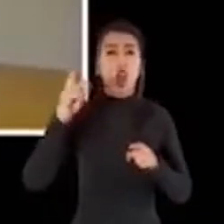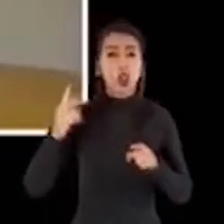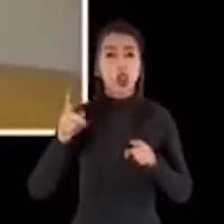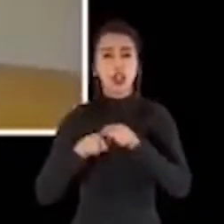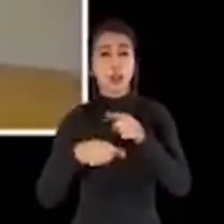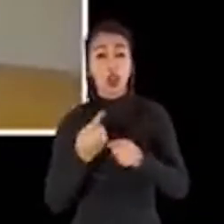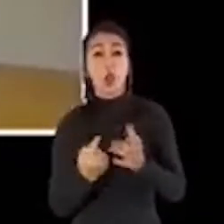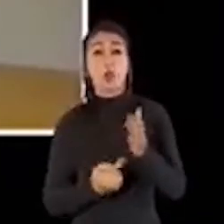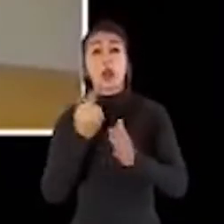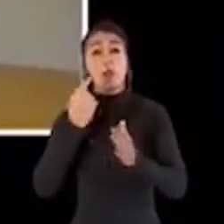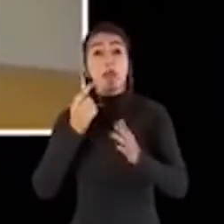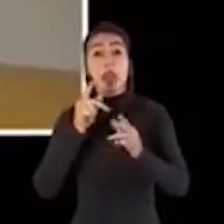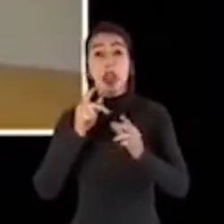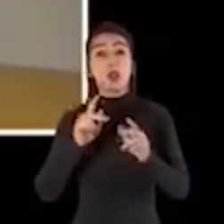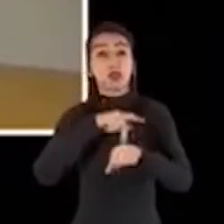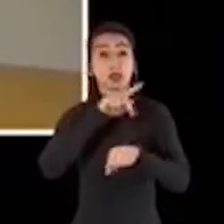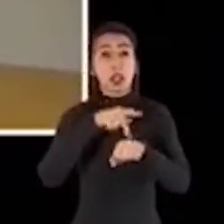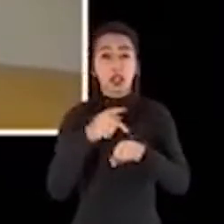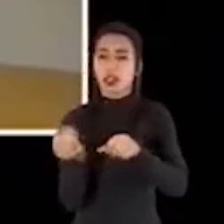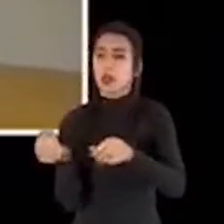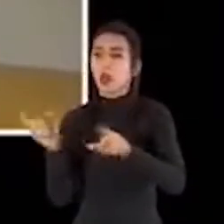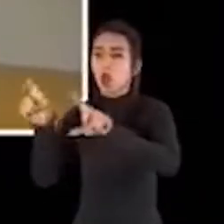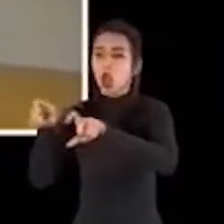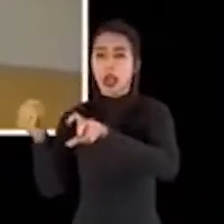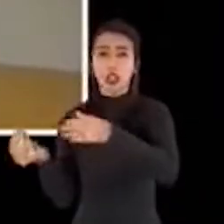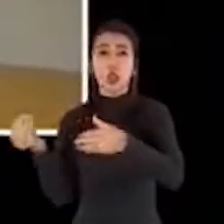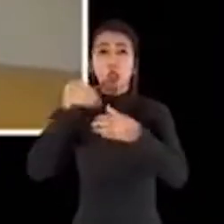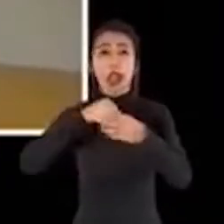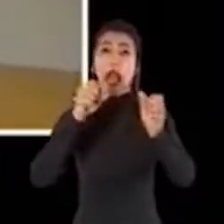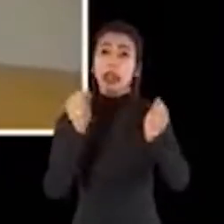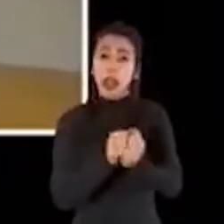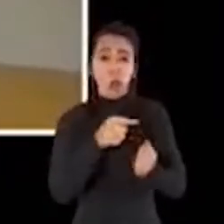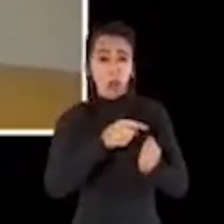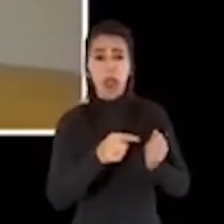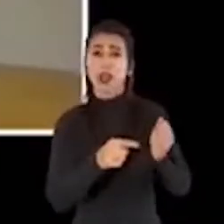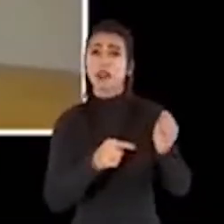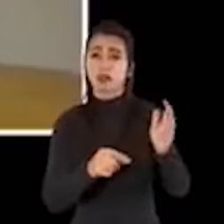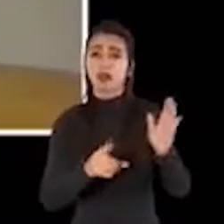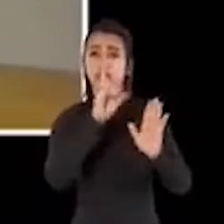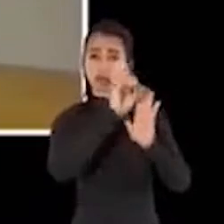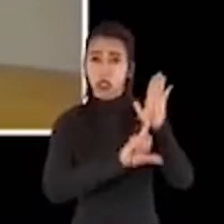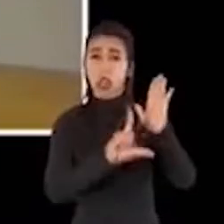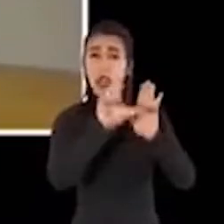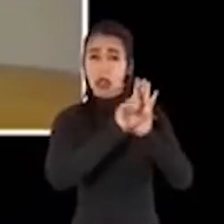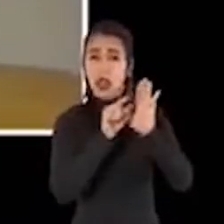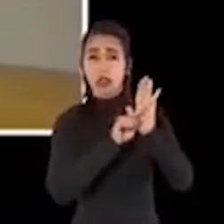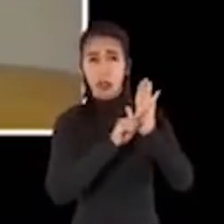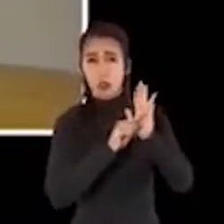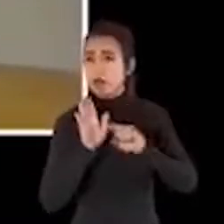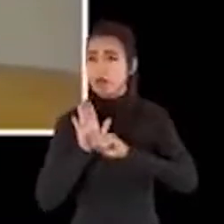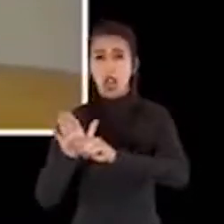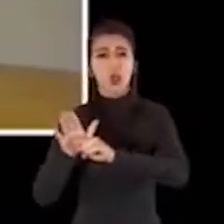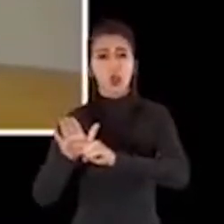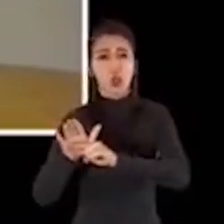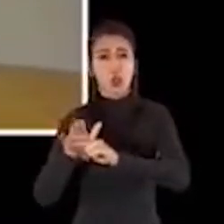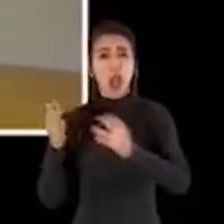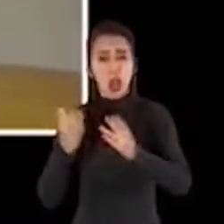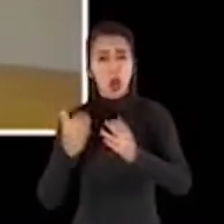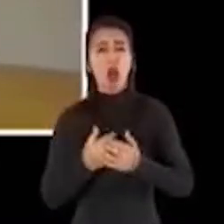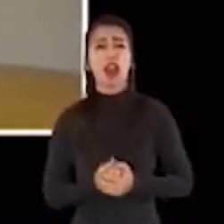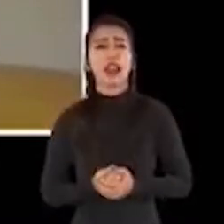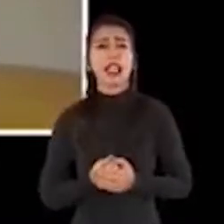o primeiro país a colocar a agricultura dentro. A agricultura vai se beneficiar desse decreto e desse mercado regulado